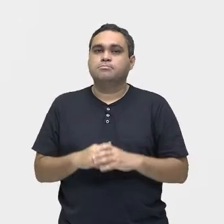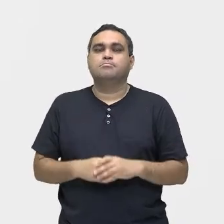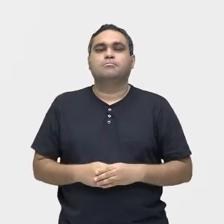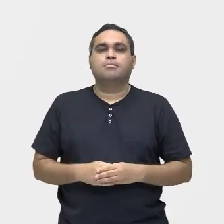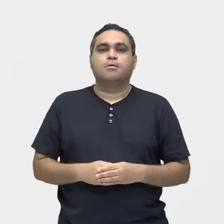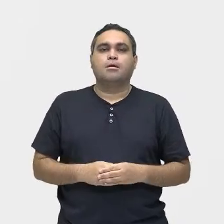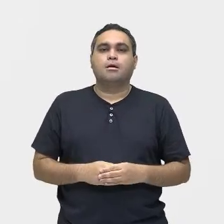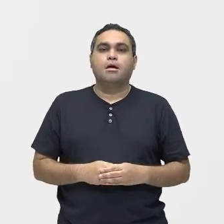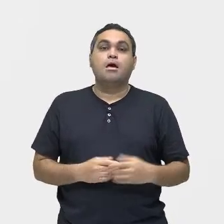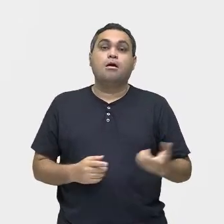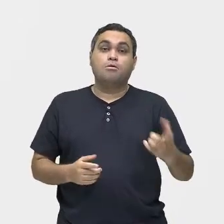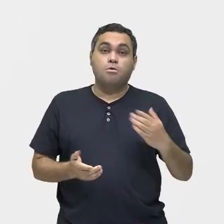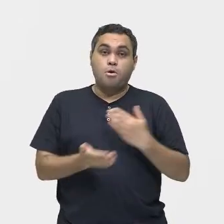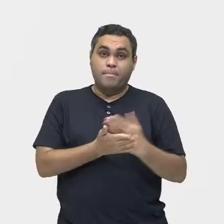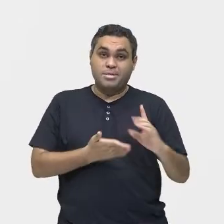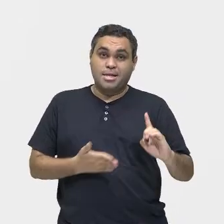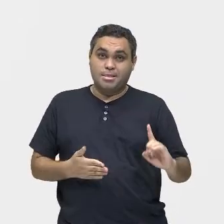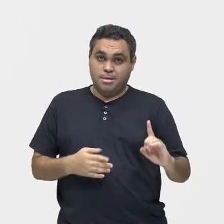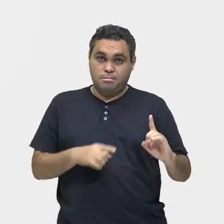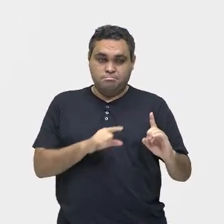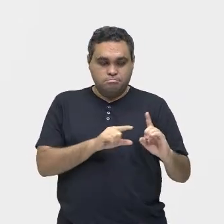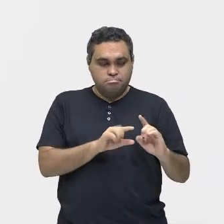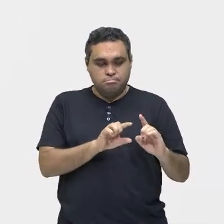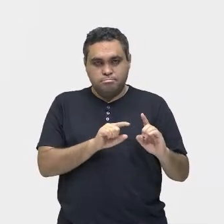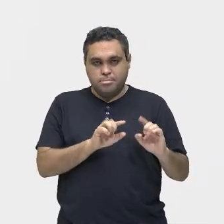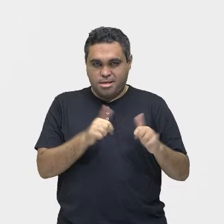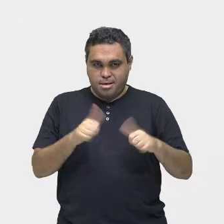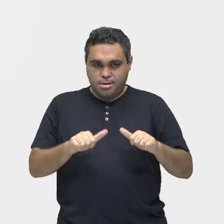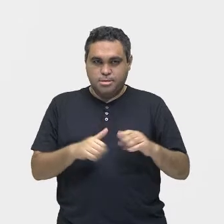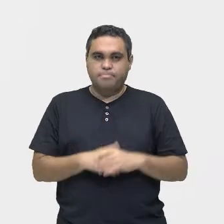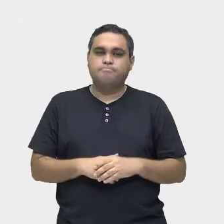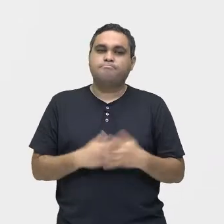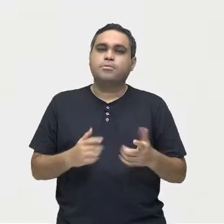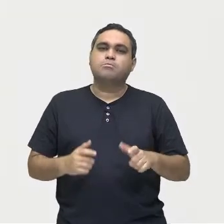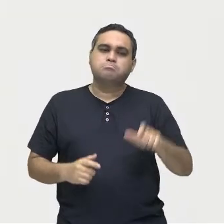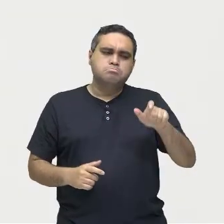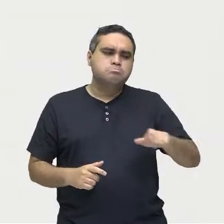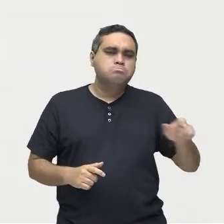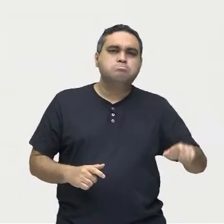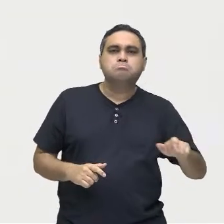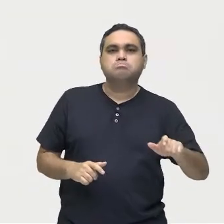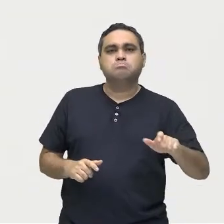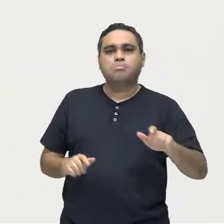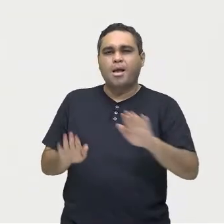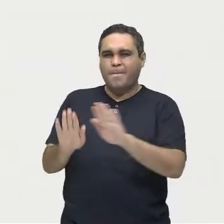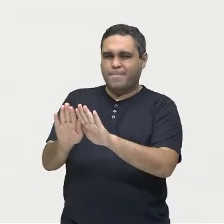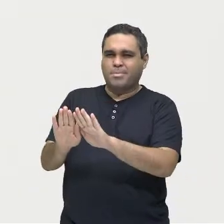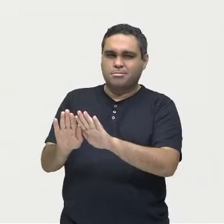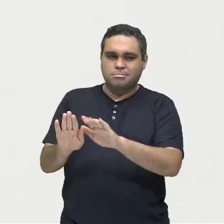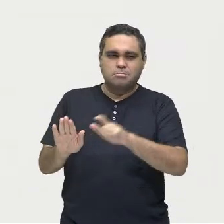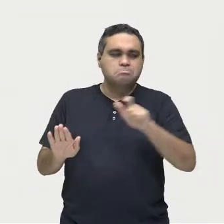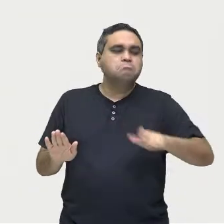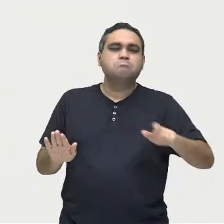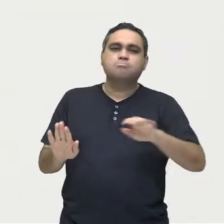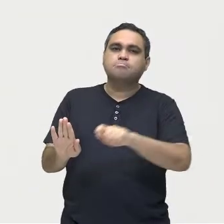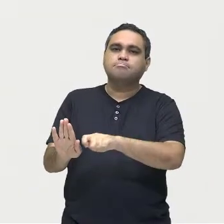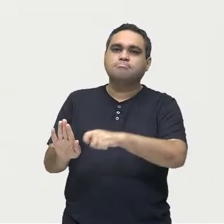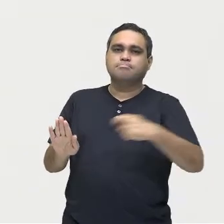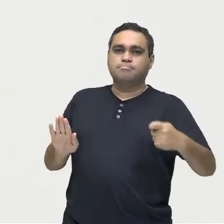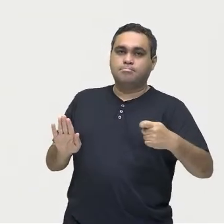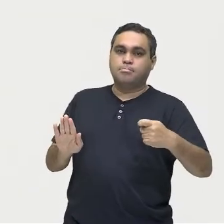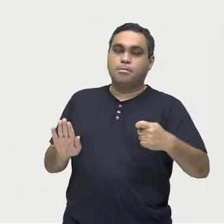a alternativa D, que diz assim: alguém havia aberto a porta. Você já sabe que para identificar o sujeito